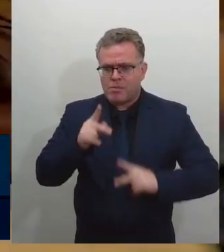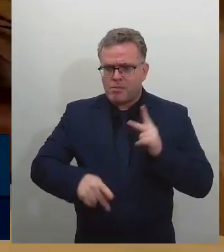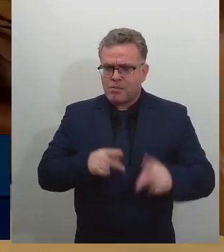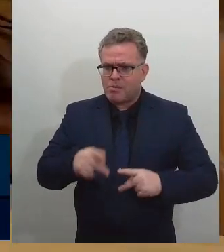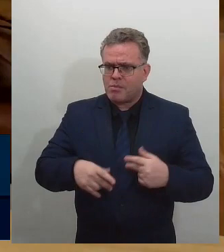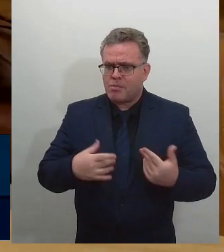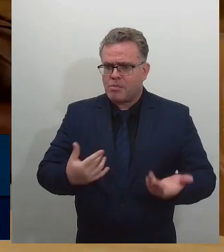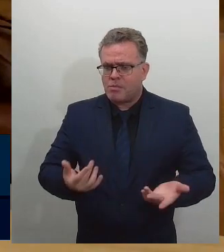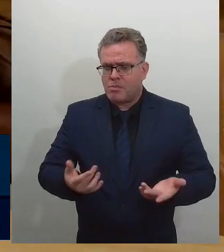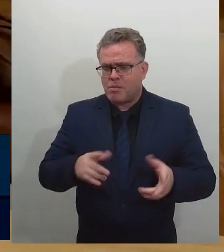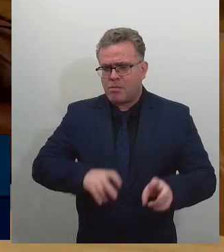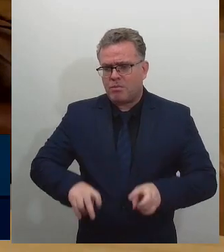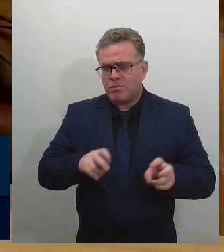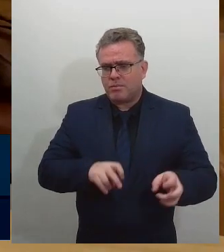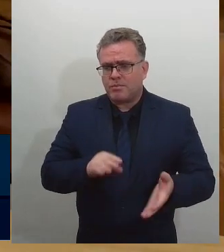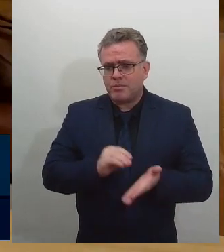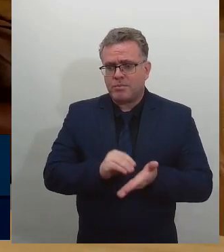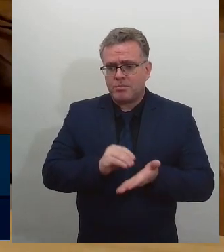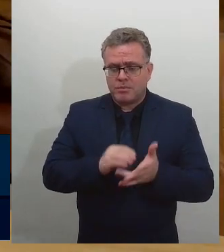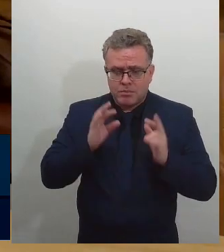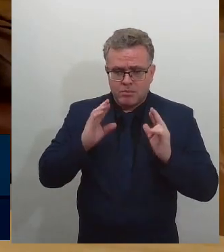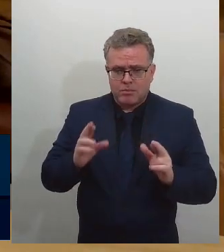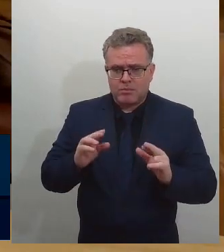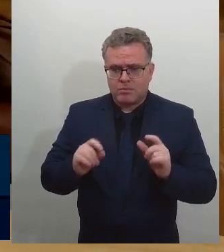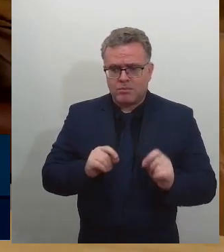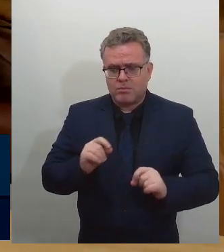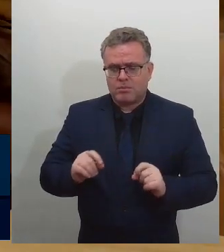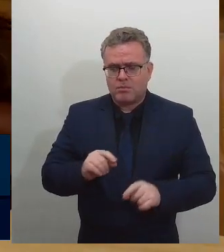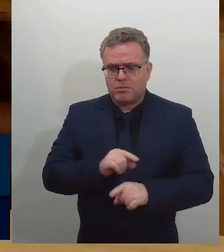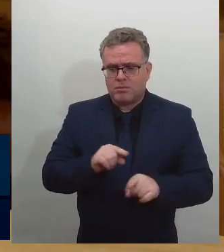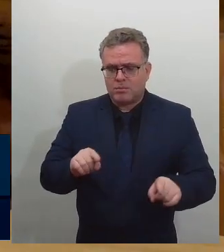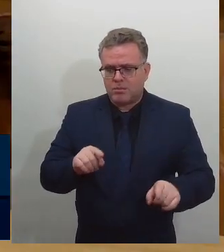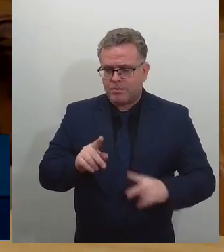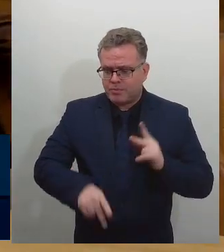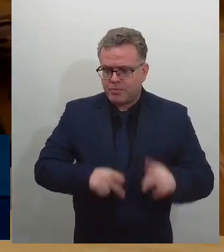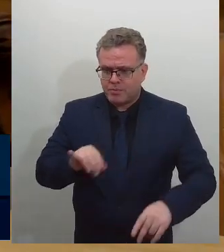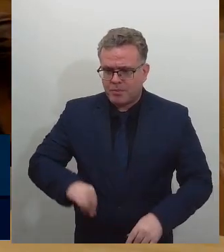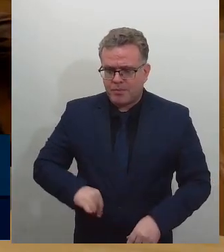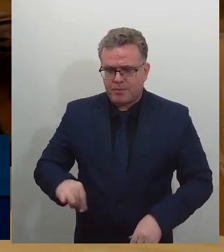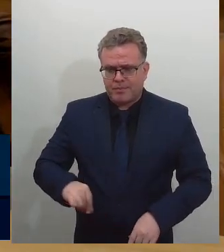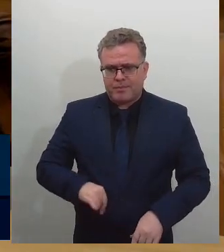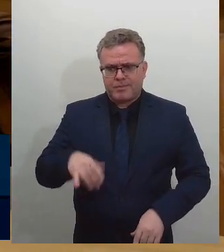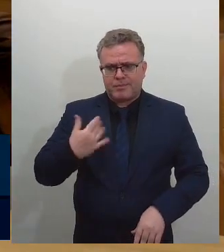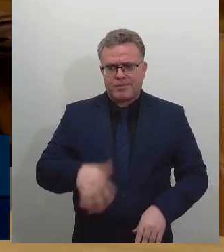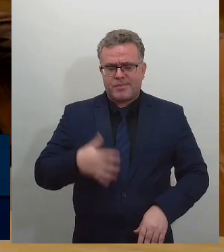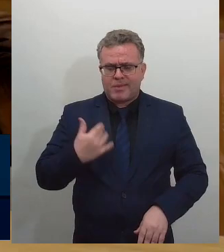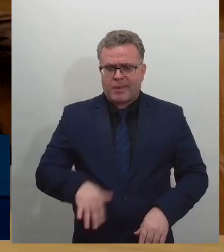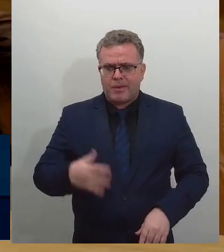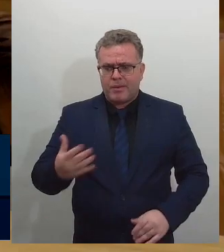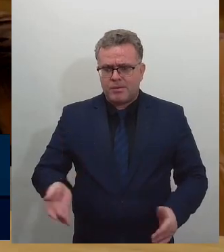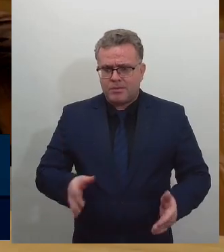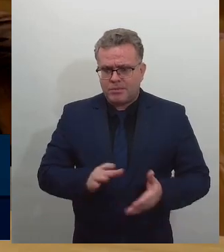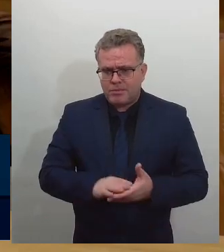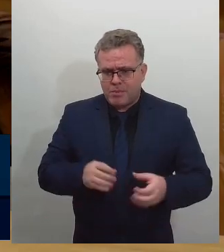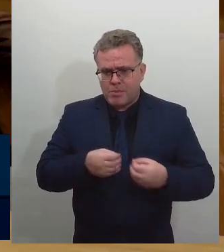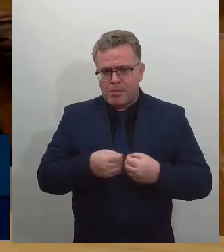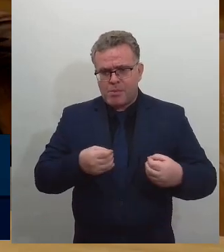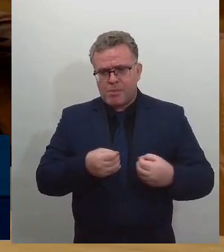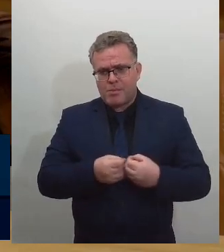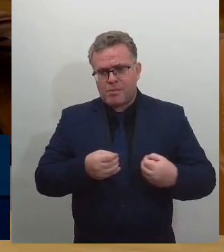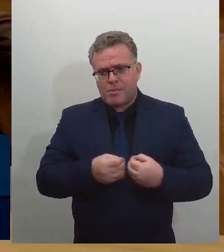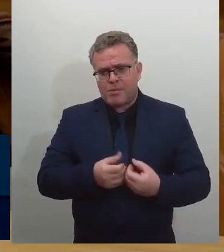de respeito com aquele povo ali. Mora praticamente a 10, 12, 15, 20